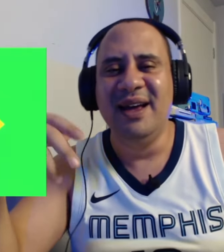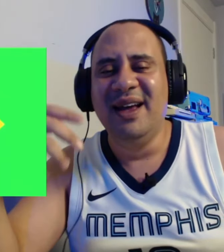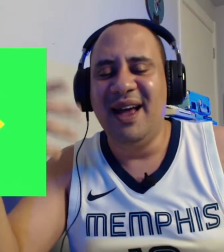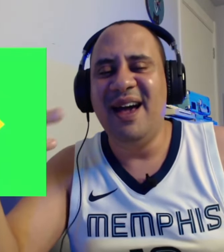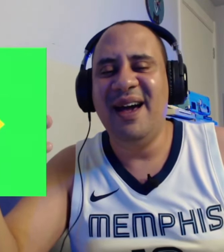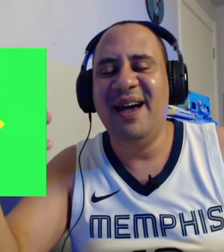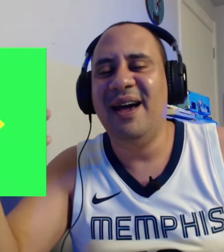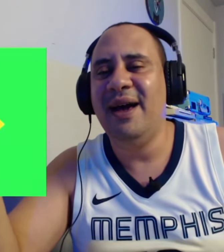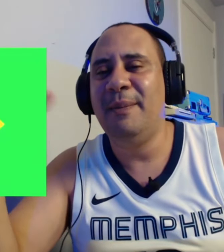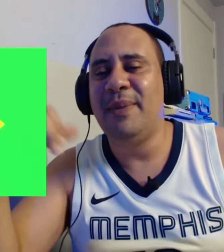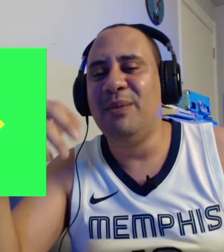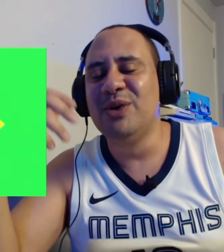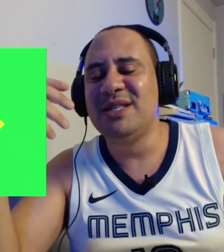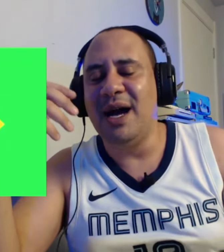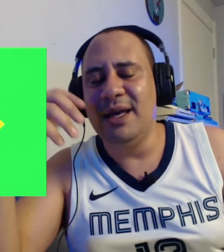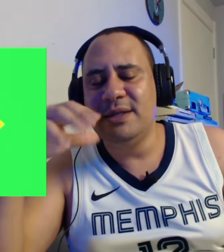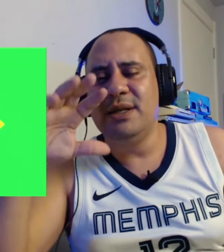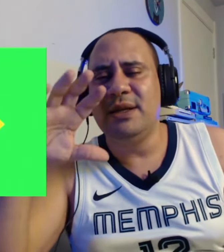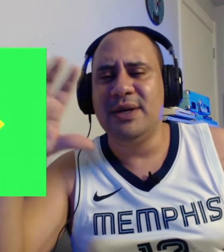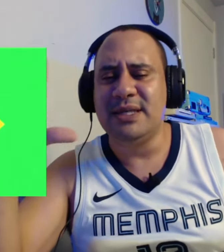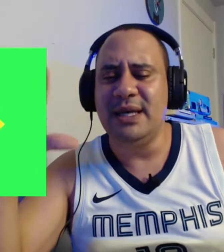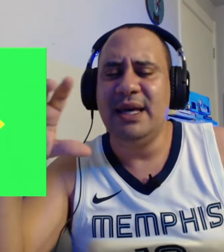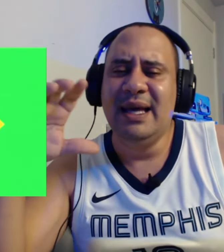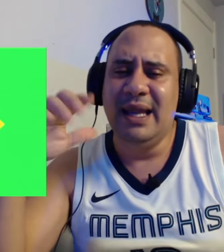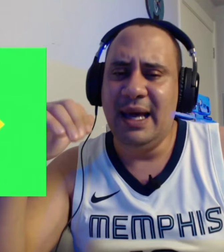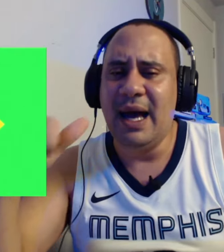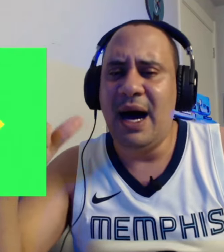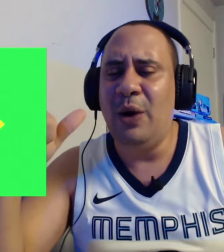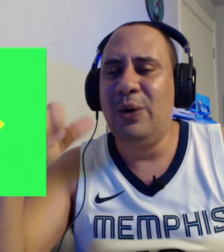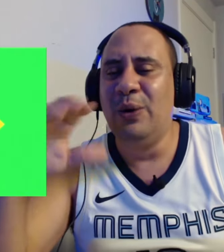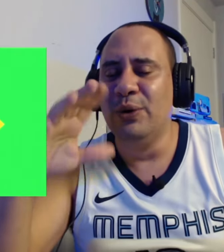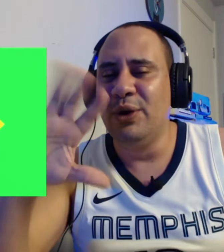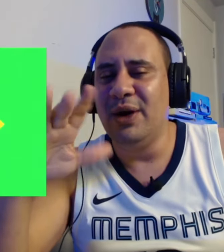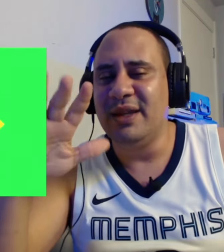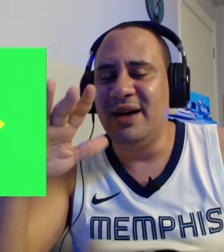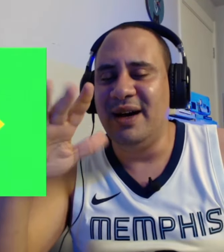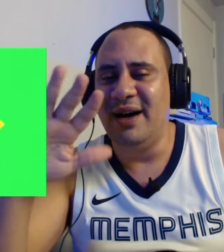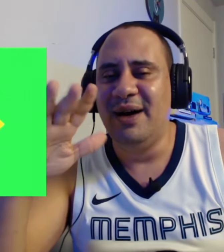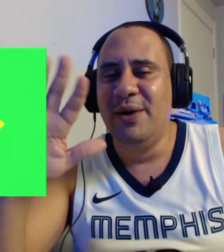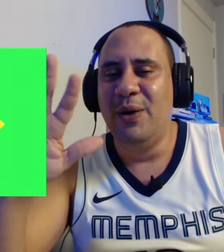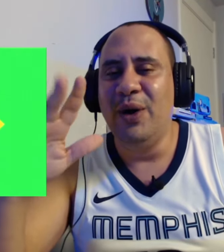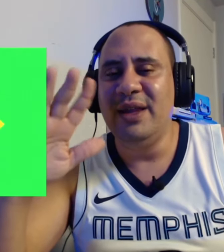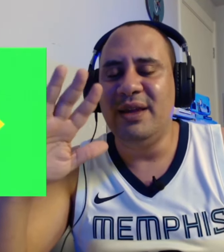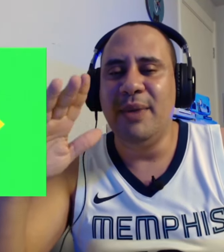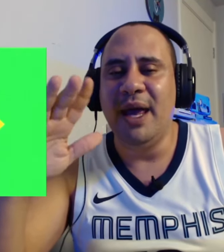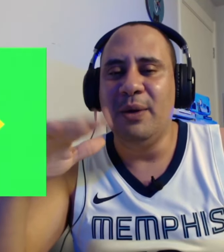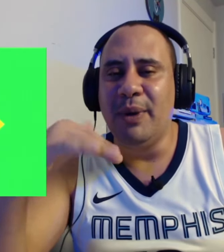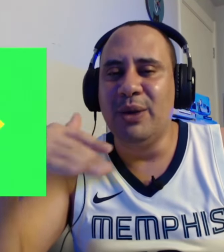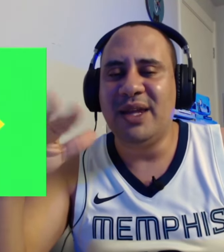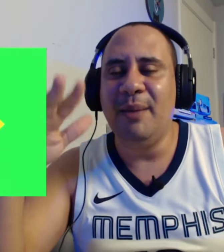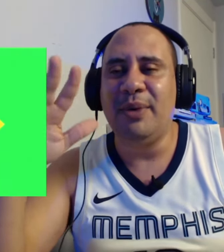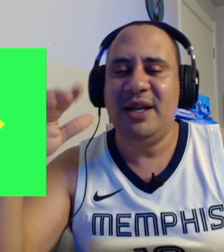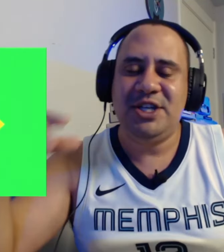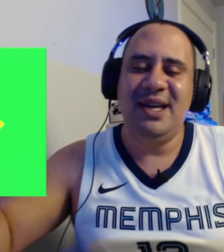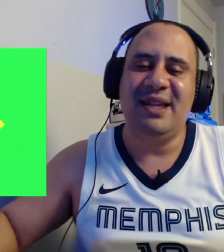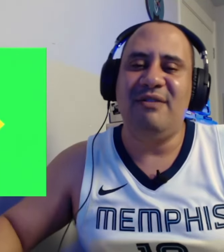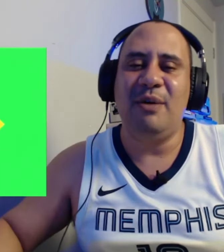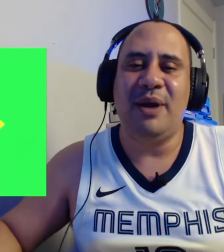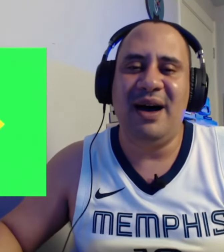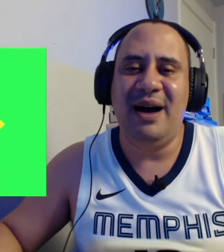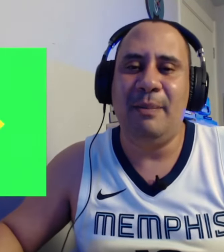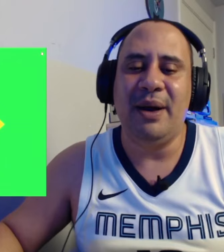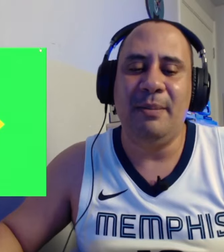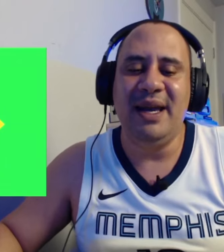né? Para mostrar isso. Então, assim, legal, nota 8,5. Pelo tempo que tinha,